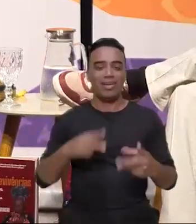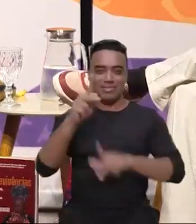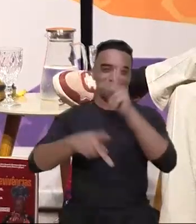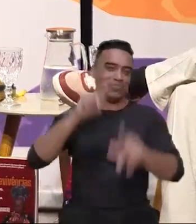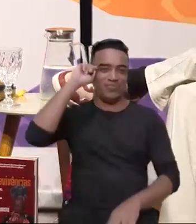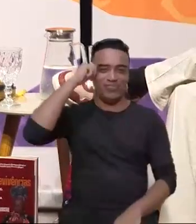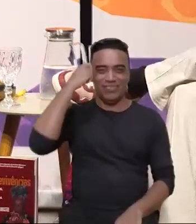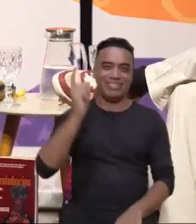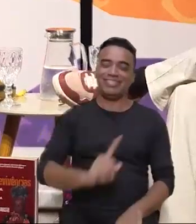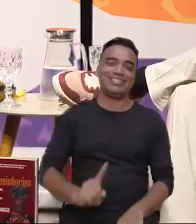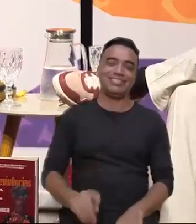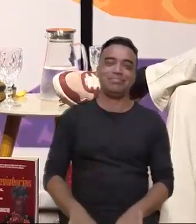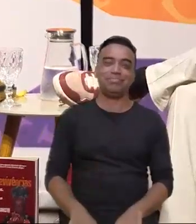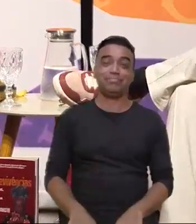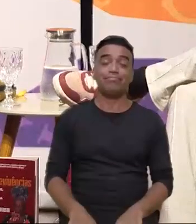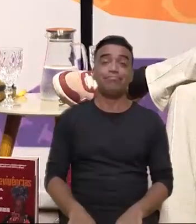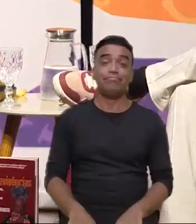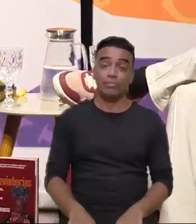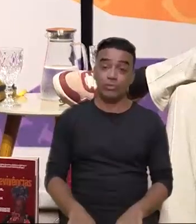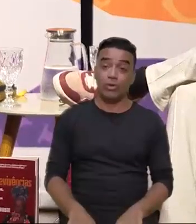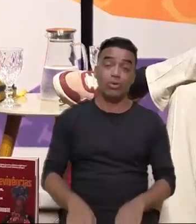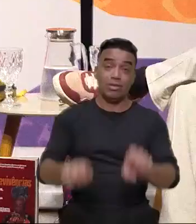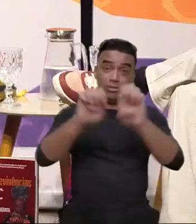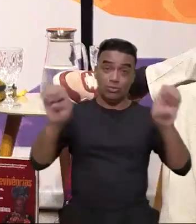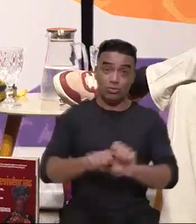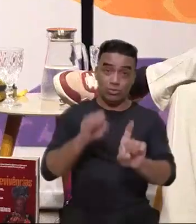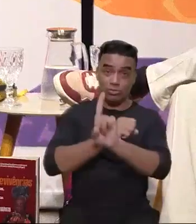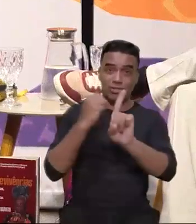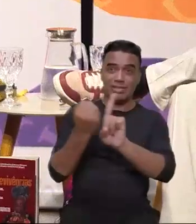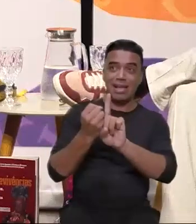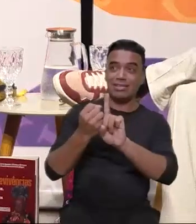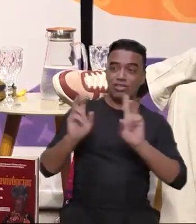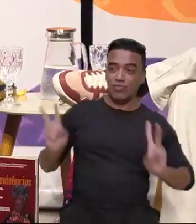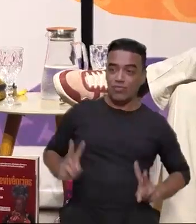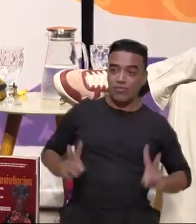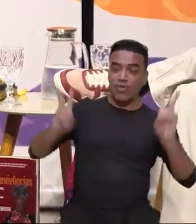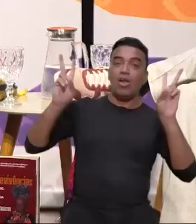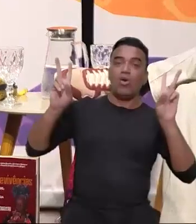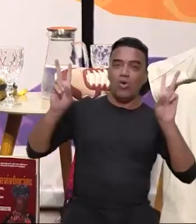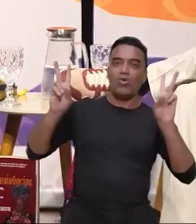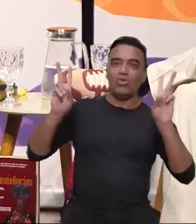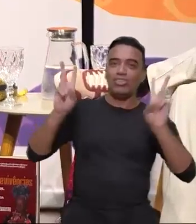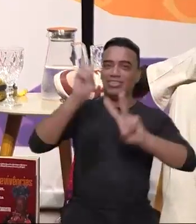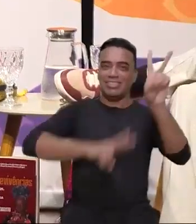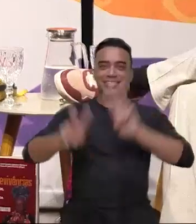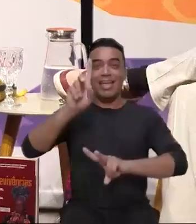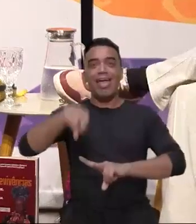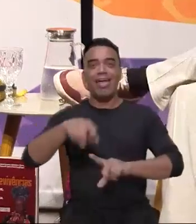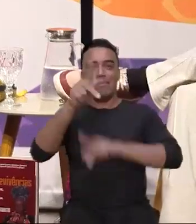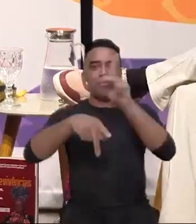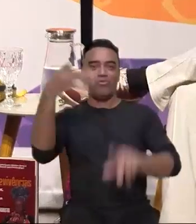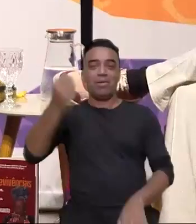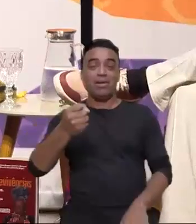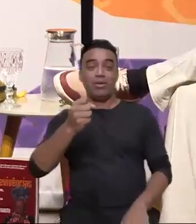rosto. Nós, numa sociedade em que os valores estéticos são brancos, o